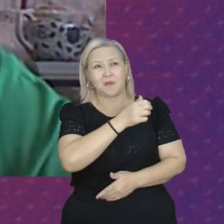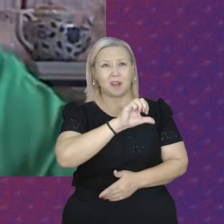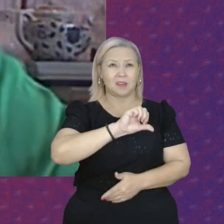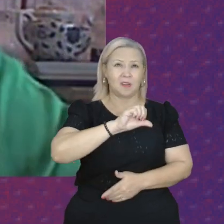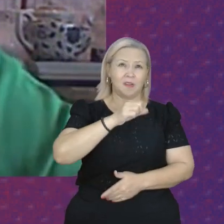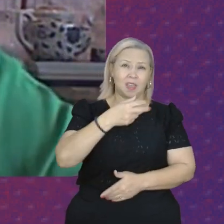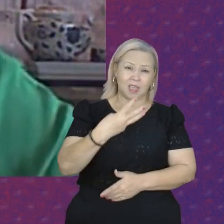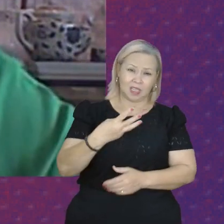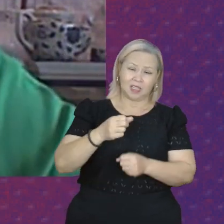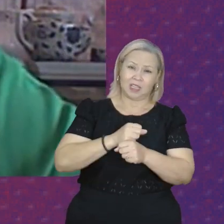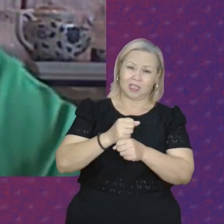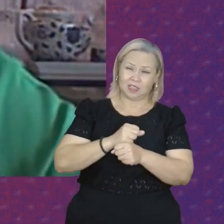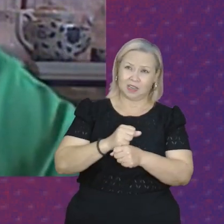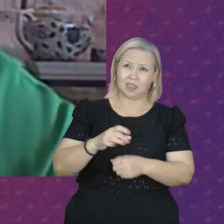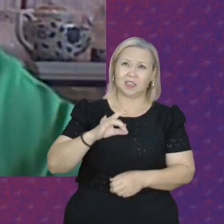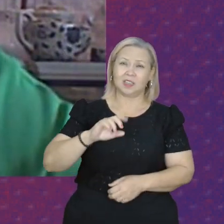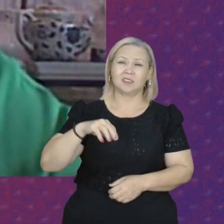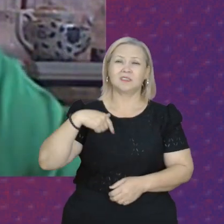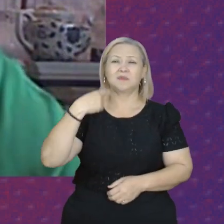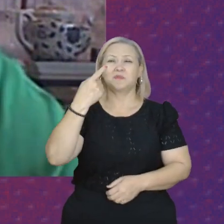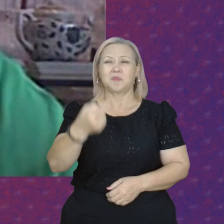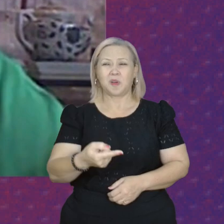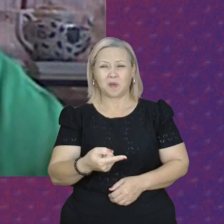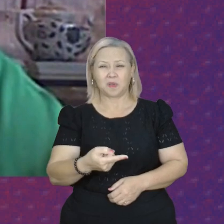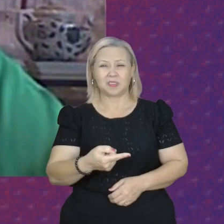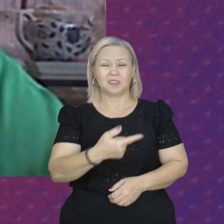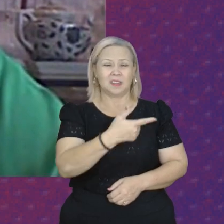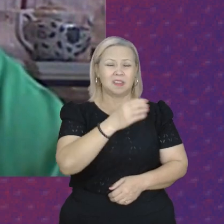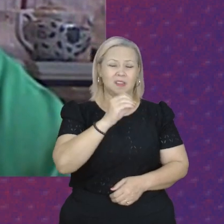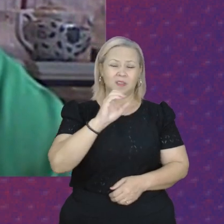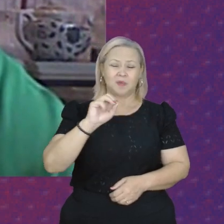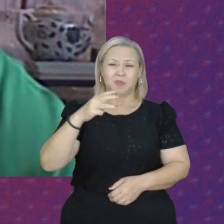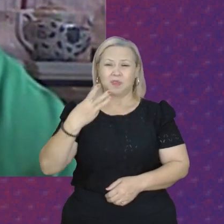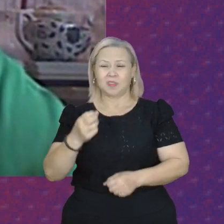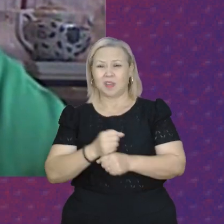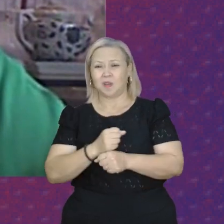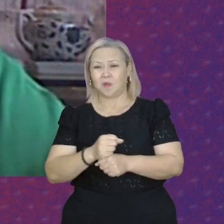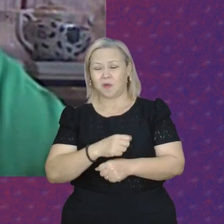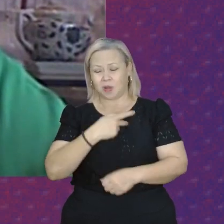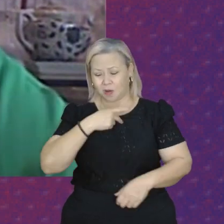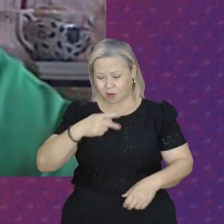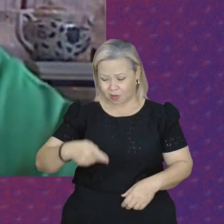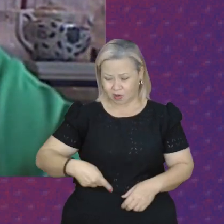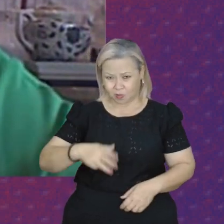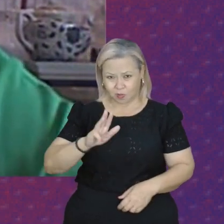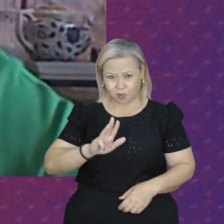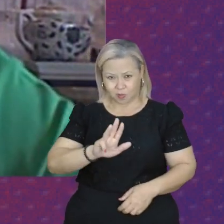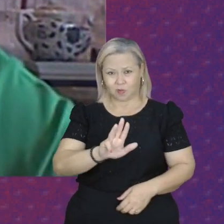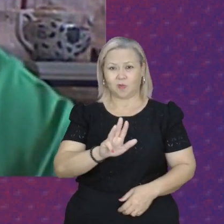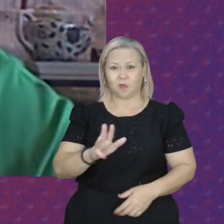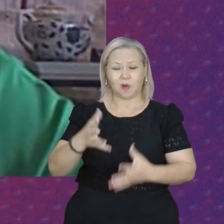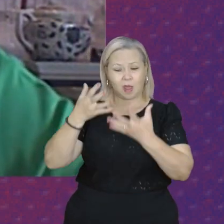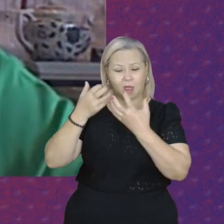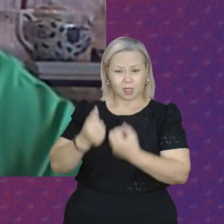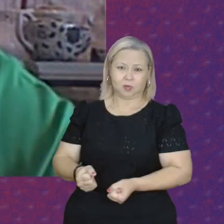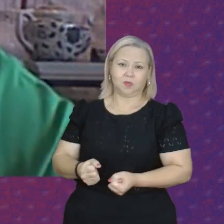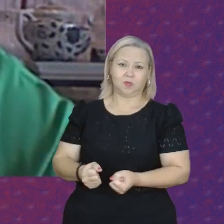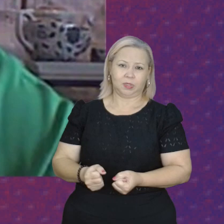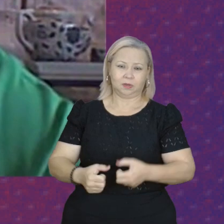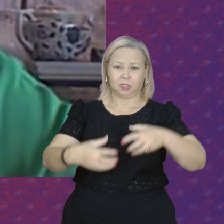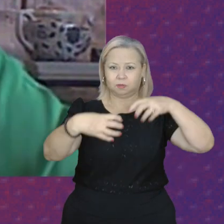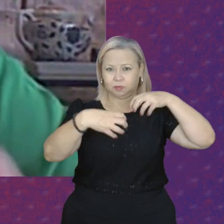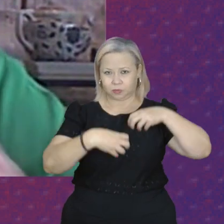93 e só em 2003, que foi o ano que o presidente Lula assume a presidência do